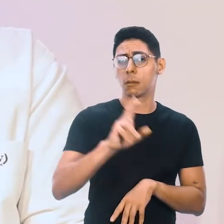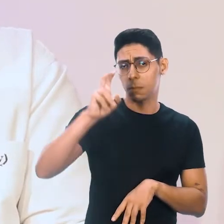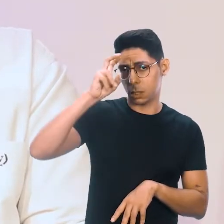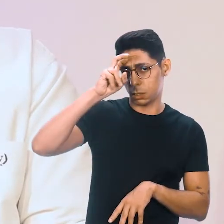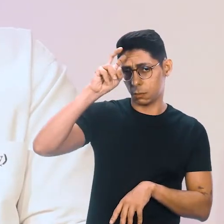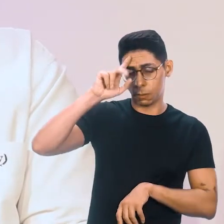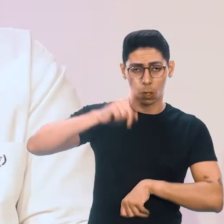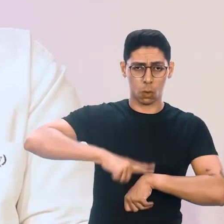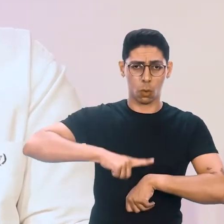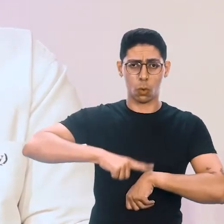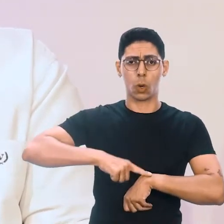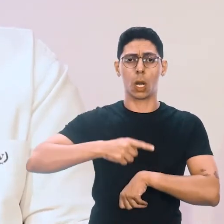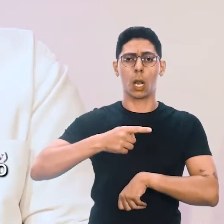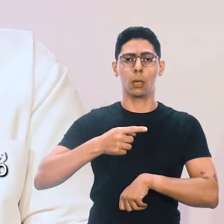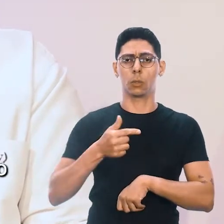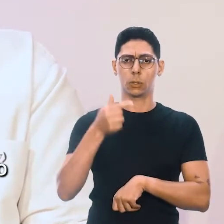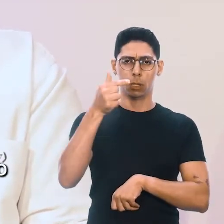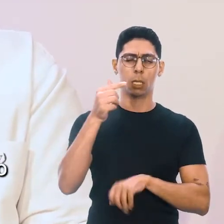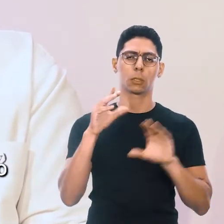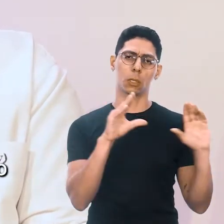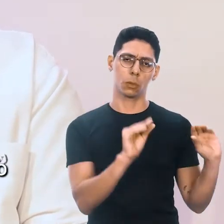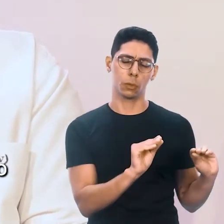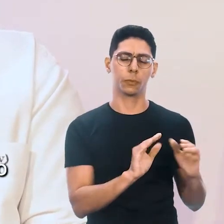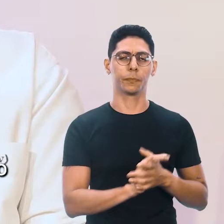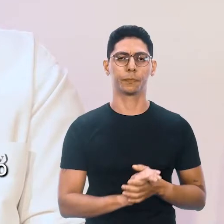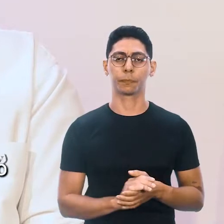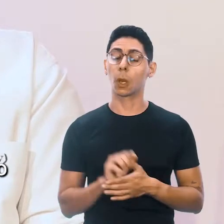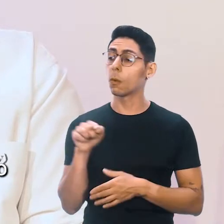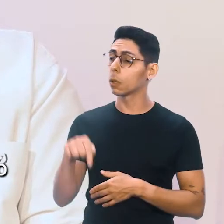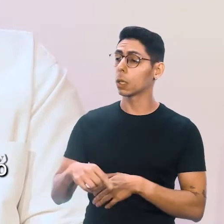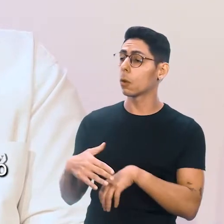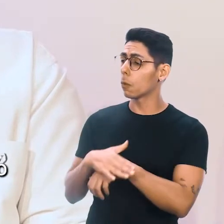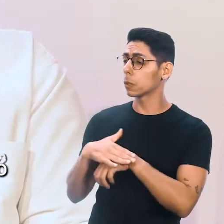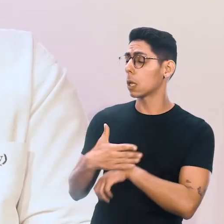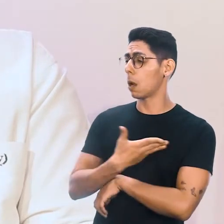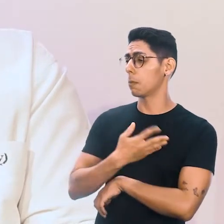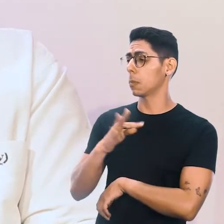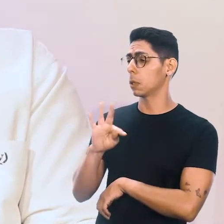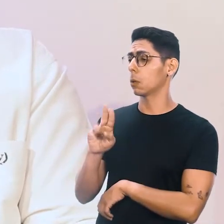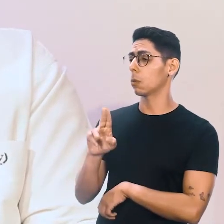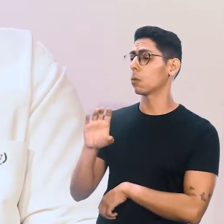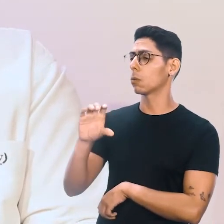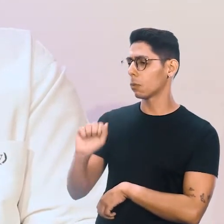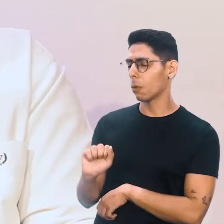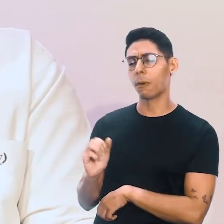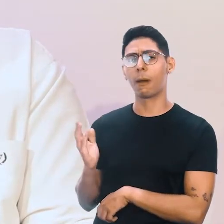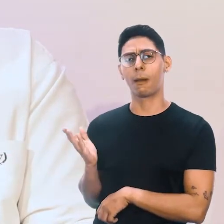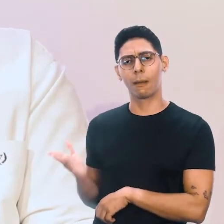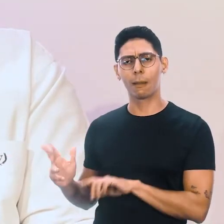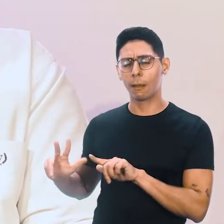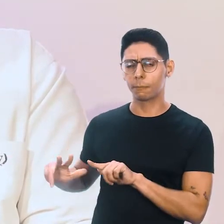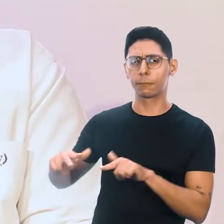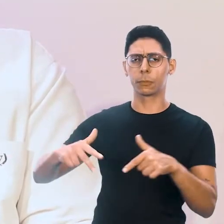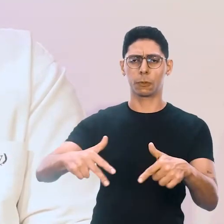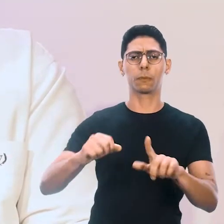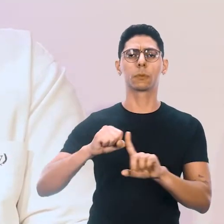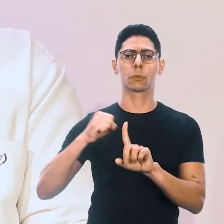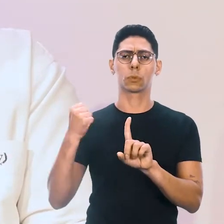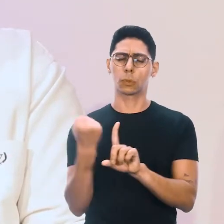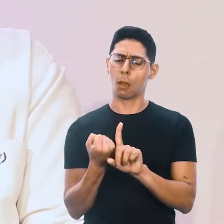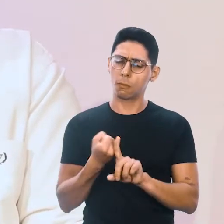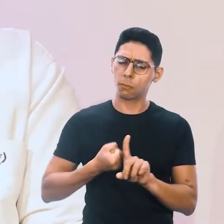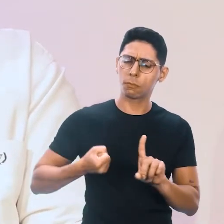às 19 horas. E eu aqui conversando com o meu amigo Tuca Munhoz, ele que é ativista